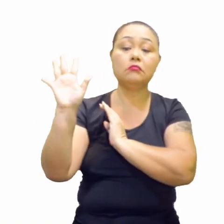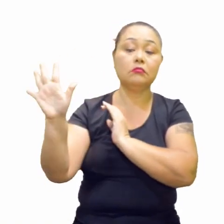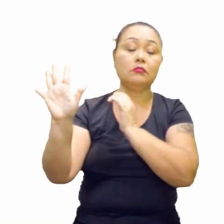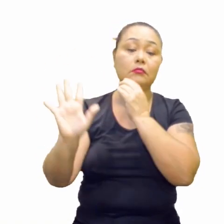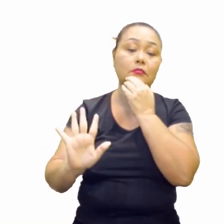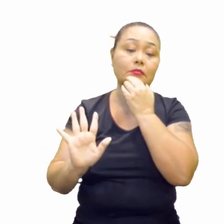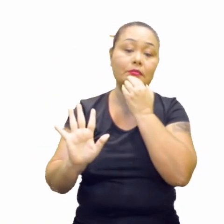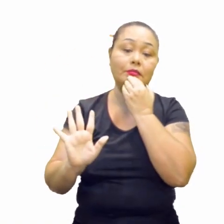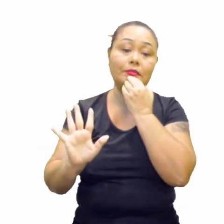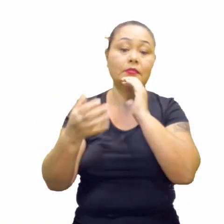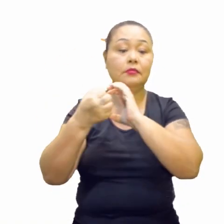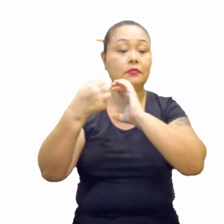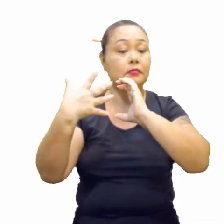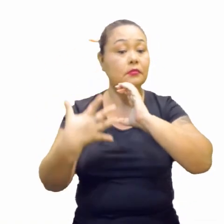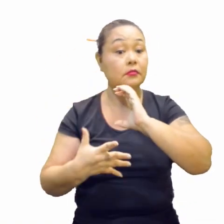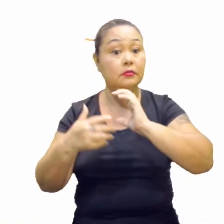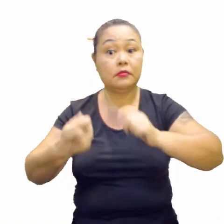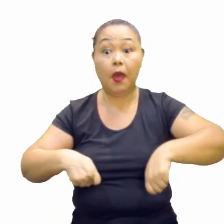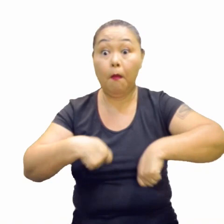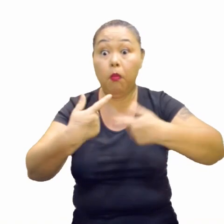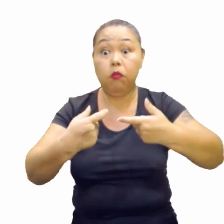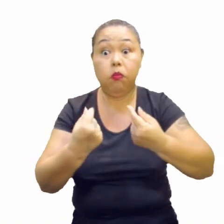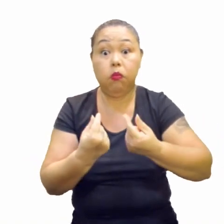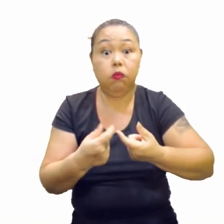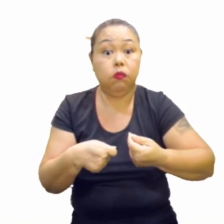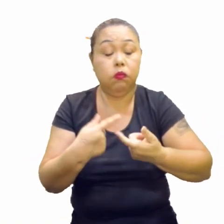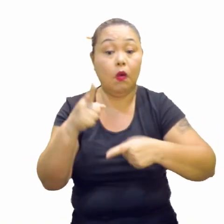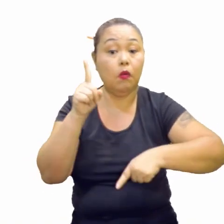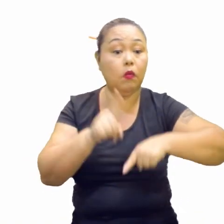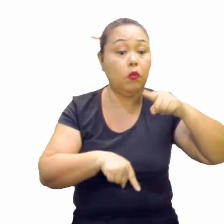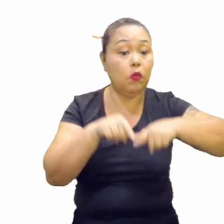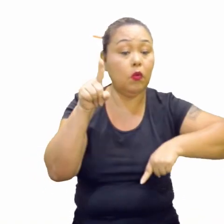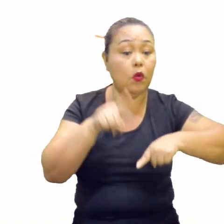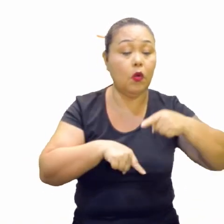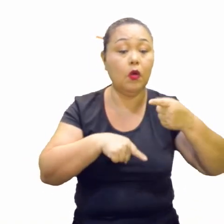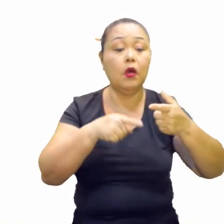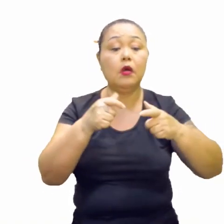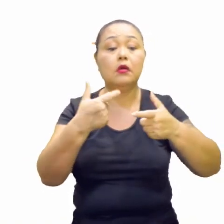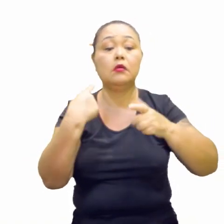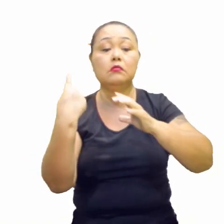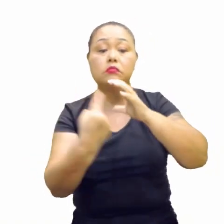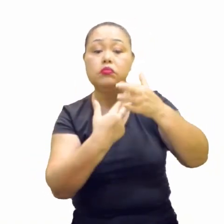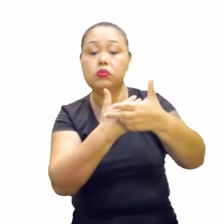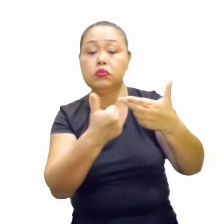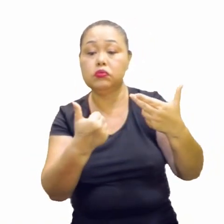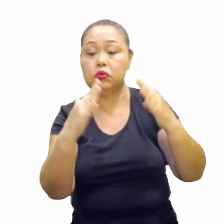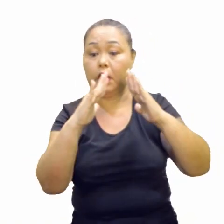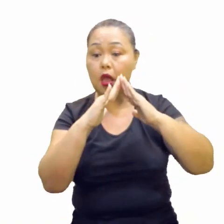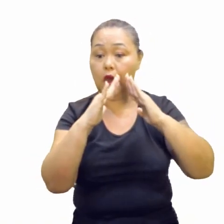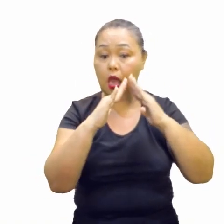caracterizado pelo consumismo de produtos como eletrodomésticos e automóveis.